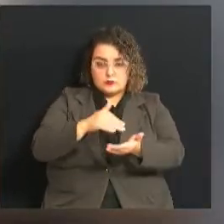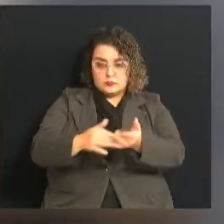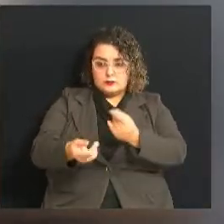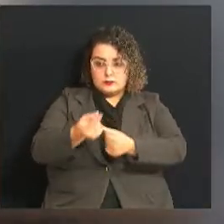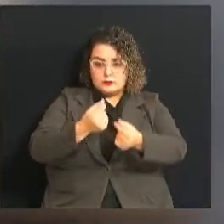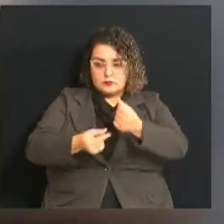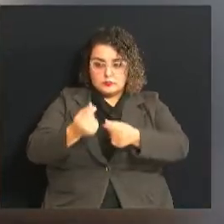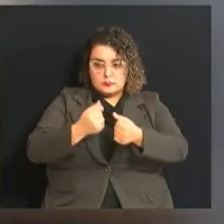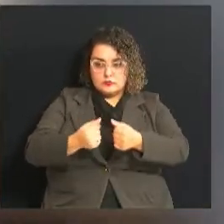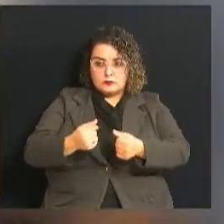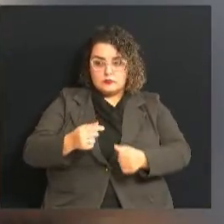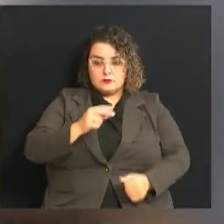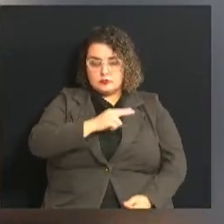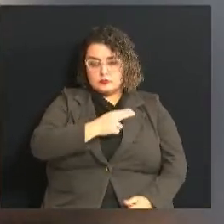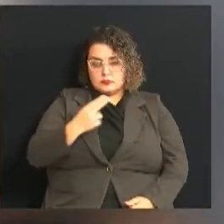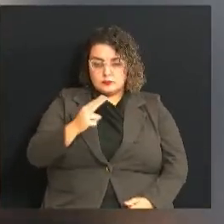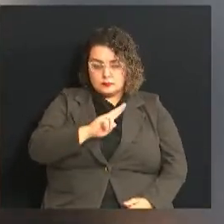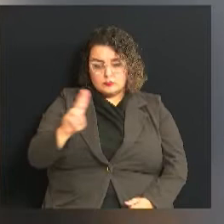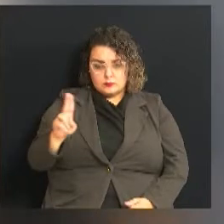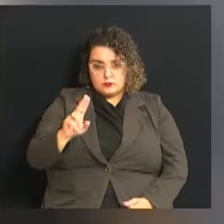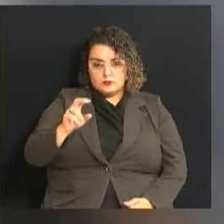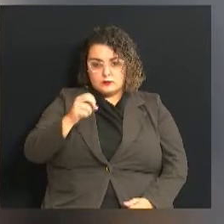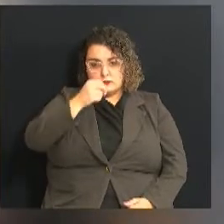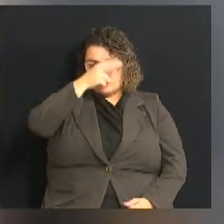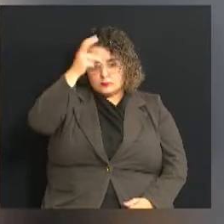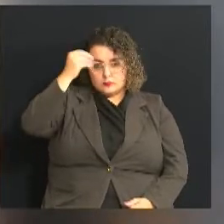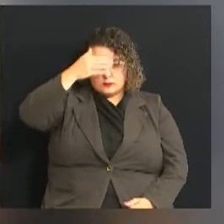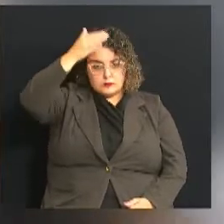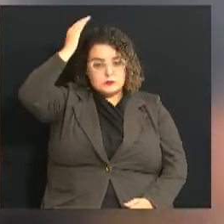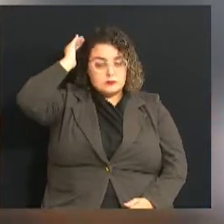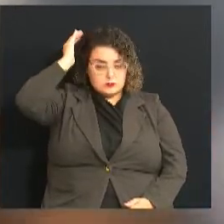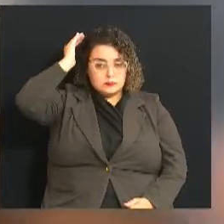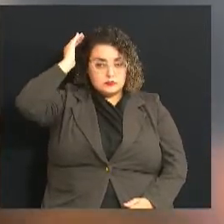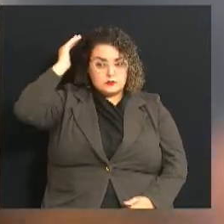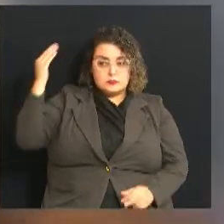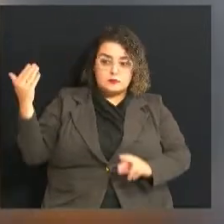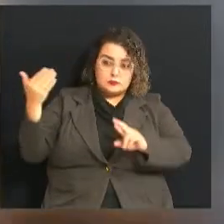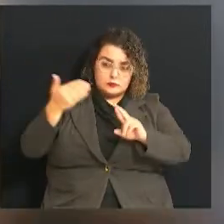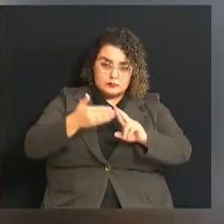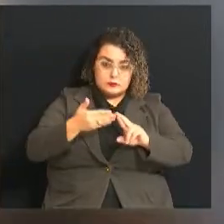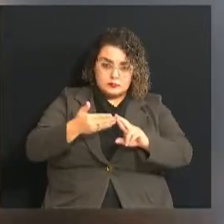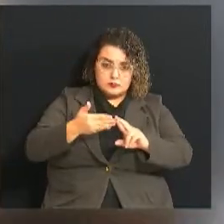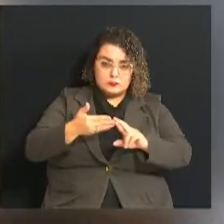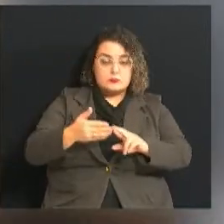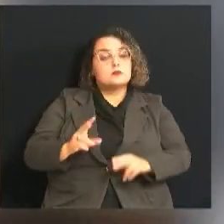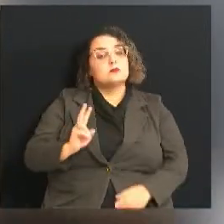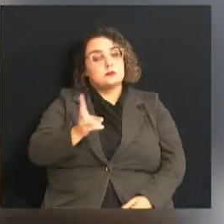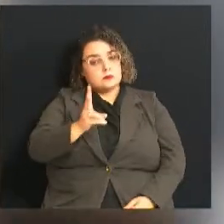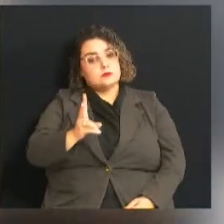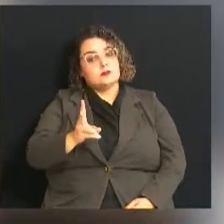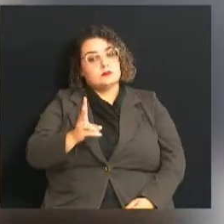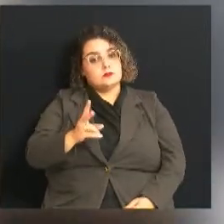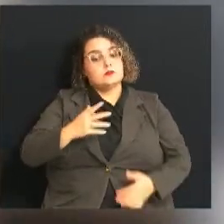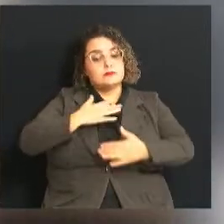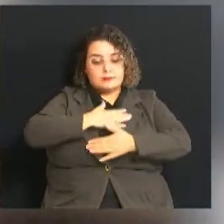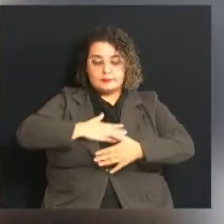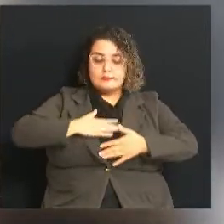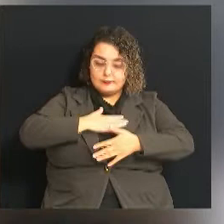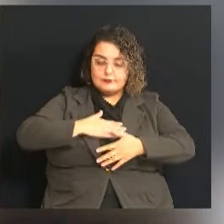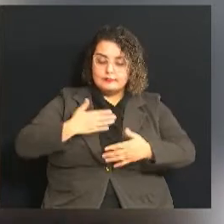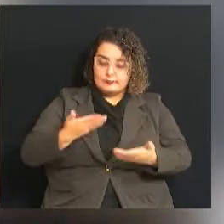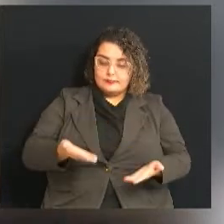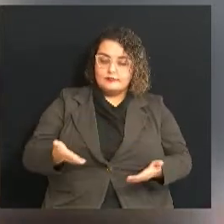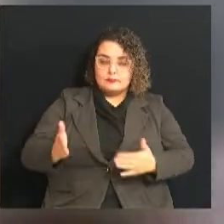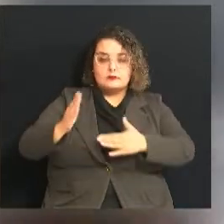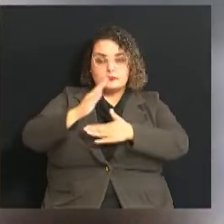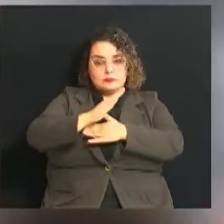em nome do prefeito Dário Saad, aqui representando, é sempre um prazer estar nessa Casa de Leis e prestar